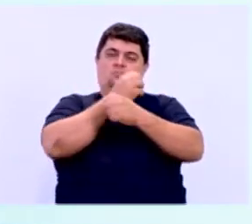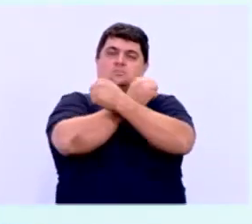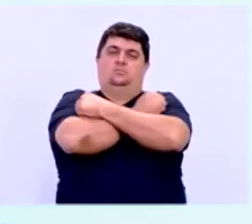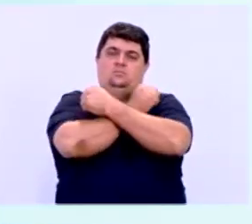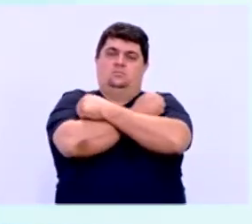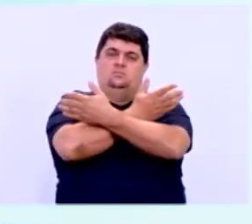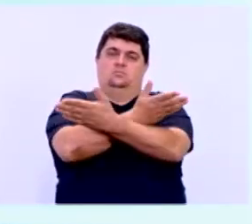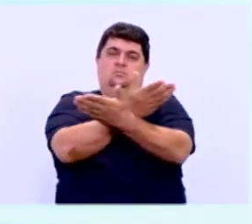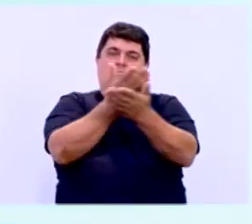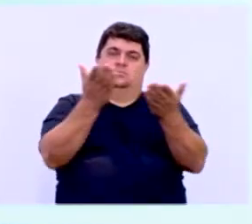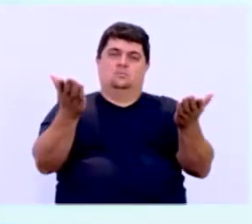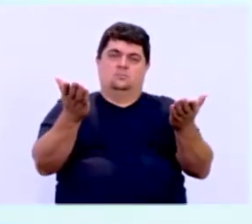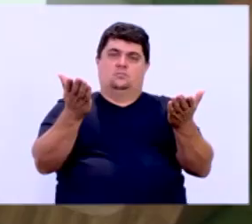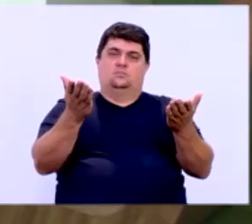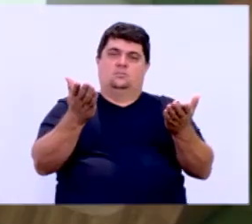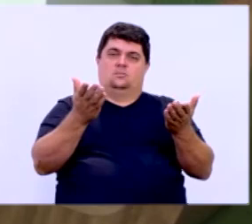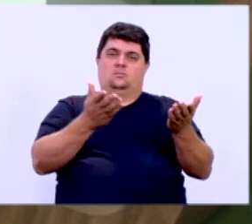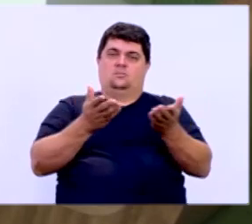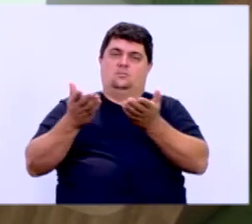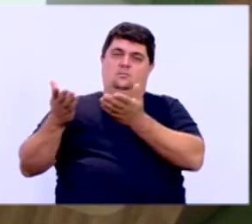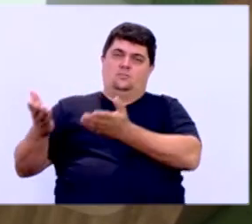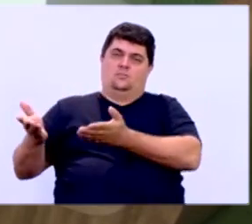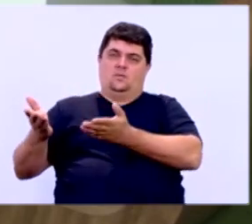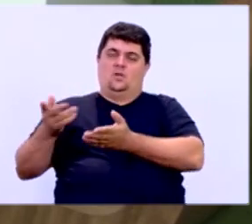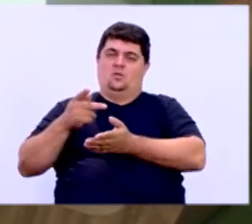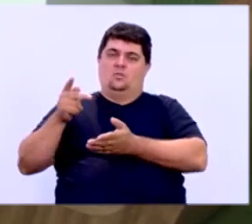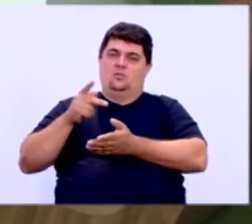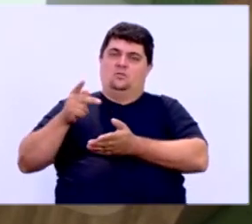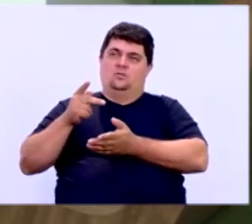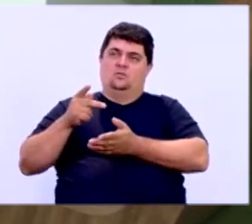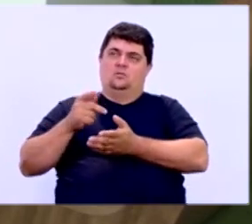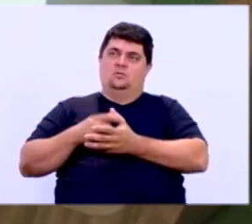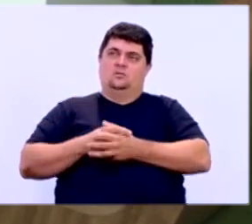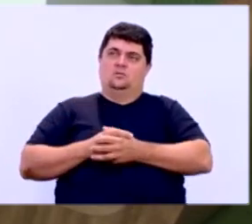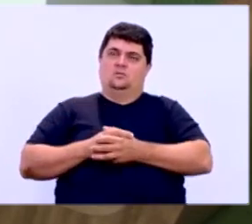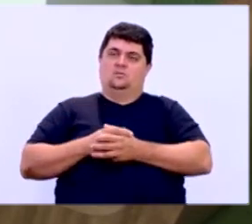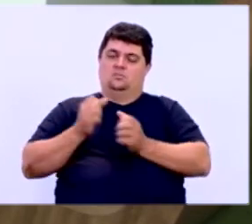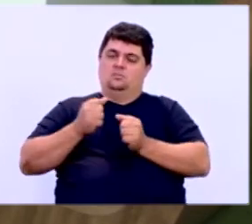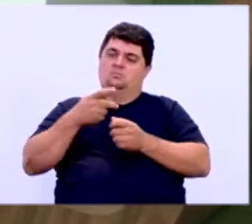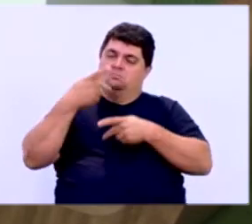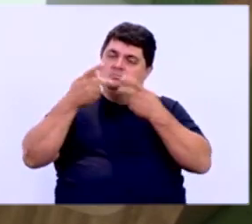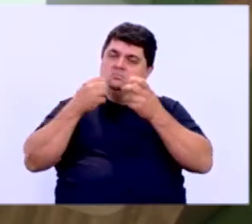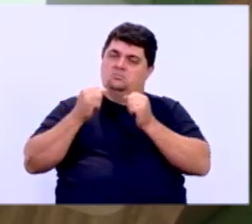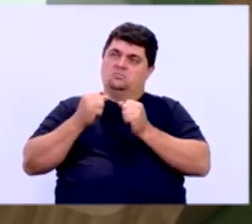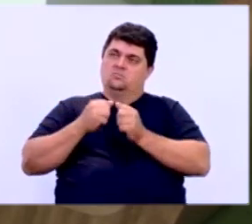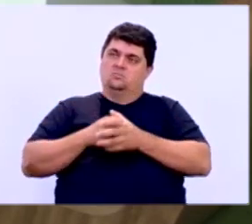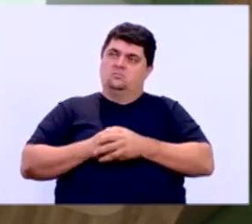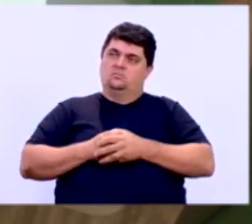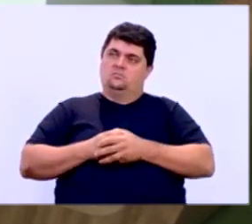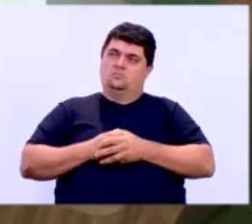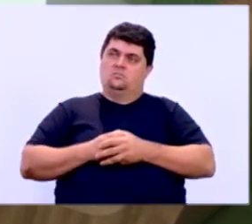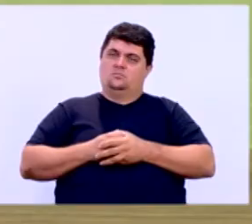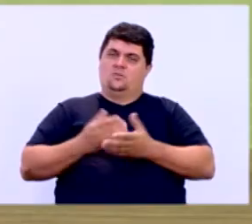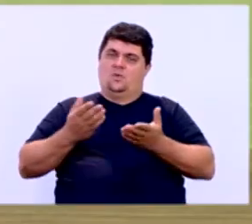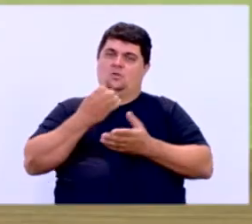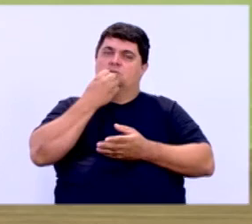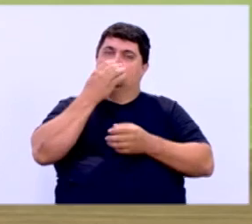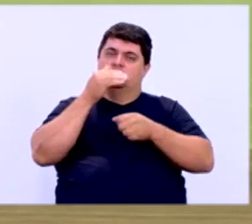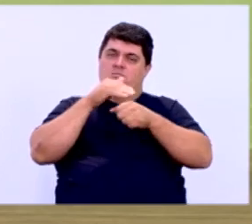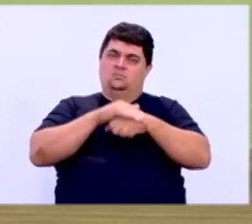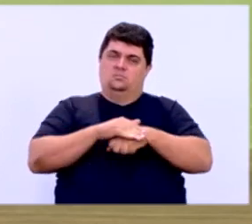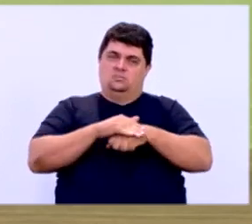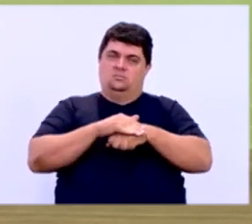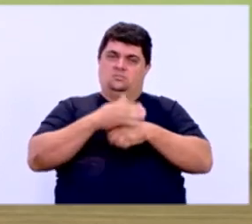abraço a vocês, tá? E vou estender aqui ao professor Igor, tá? Se o professor Igor quiser fazer algum comentário. Então, pessoal, por hoje, boa noite.